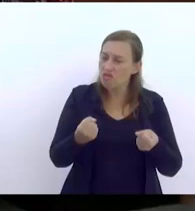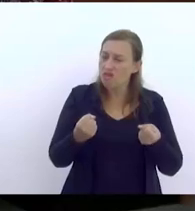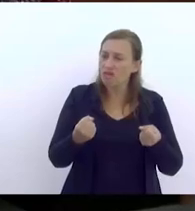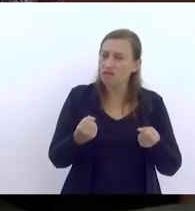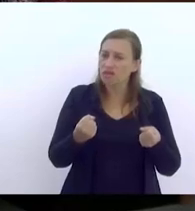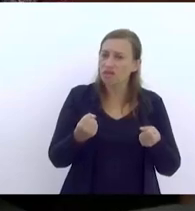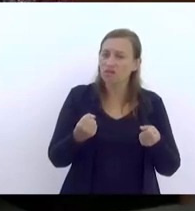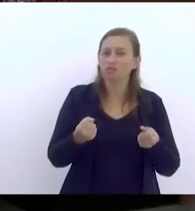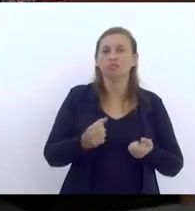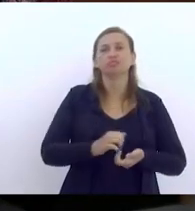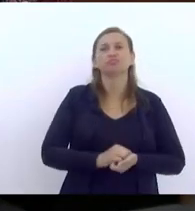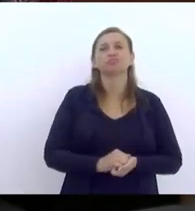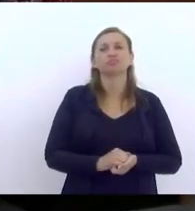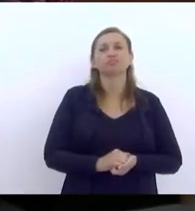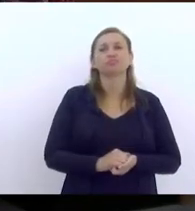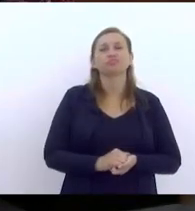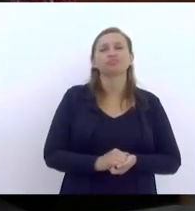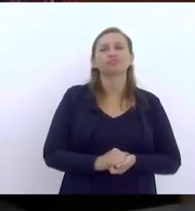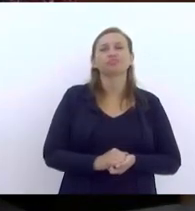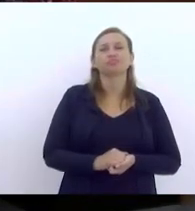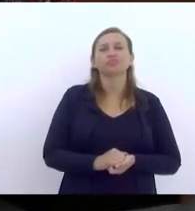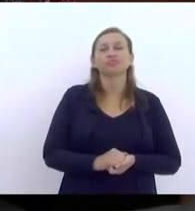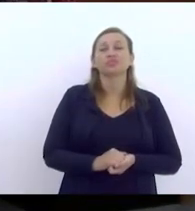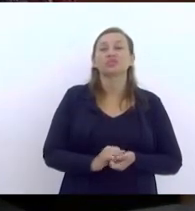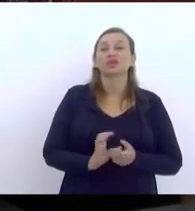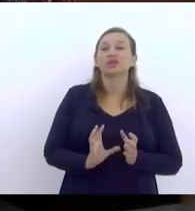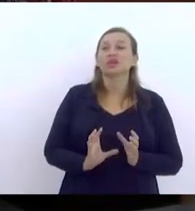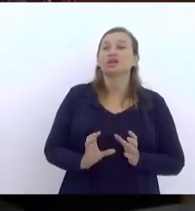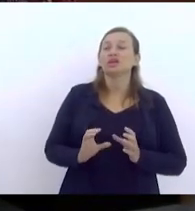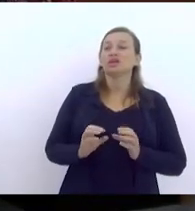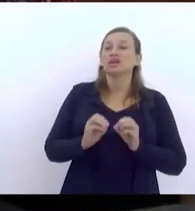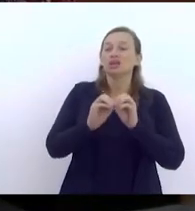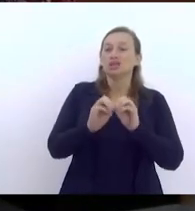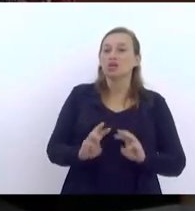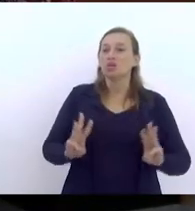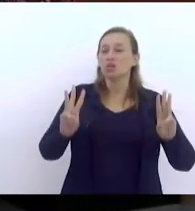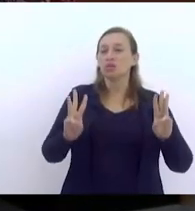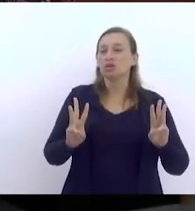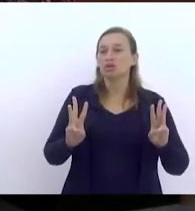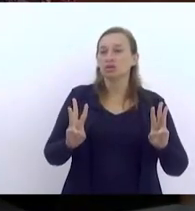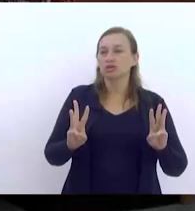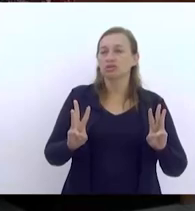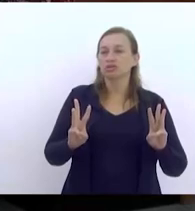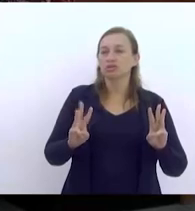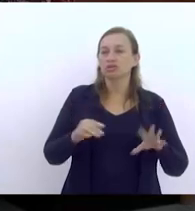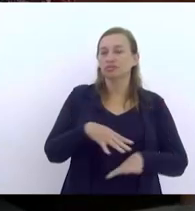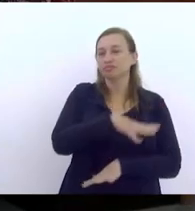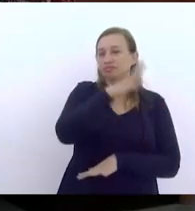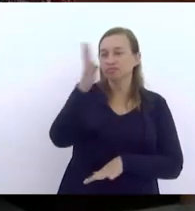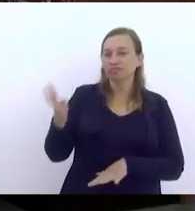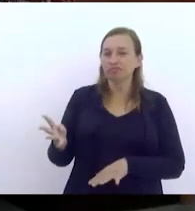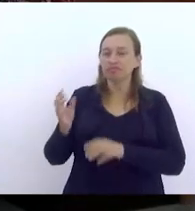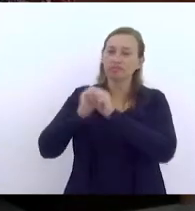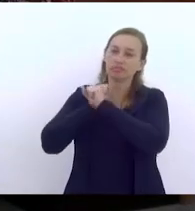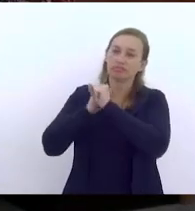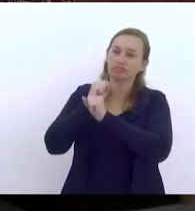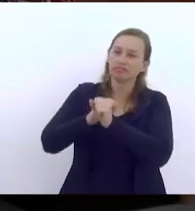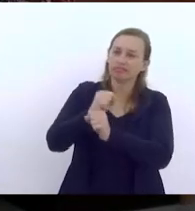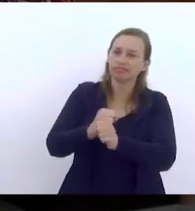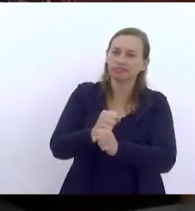defendendo essa ONG Arco-Íris, que tem décadas, né, de